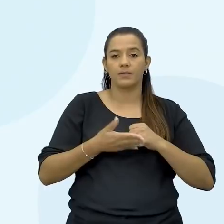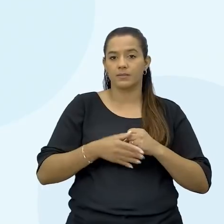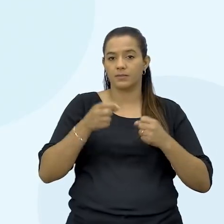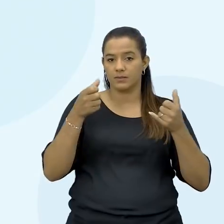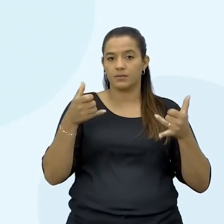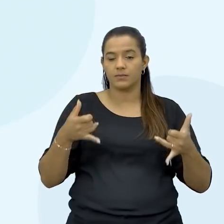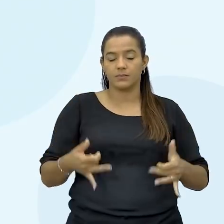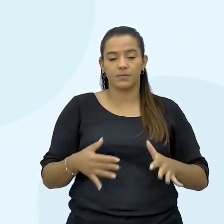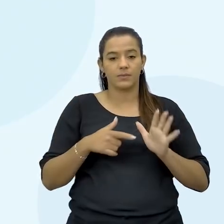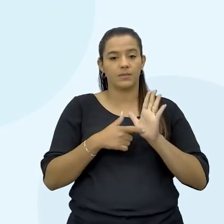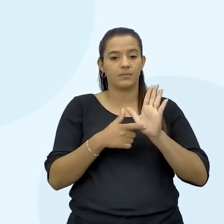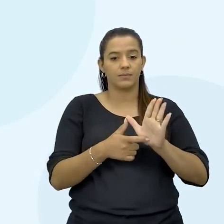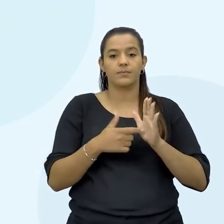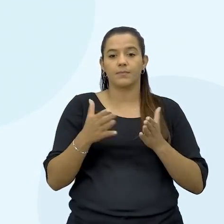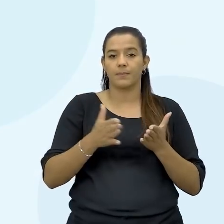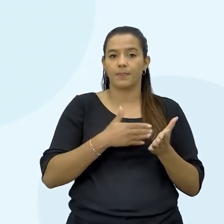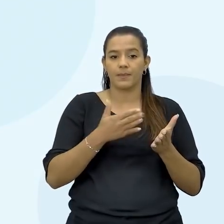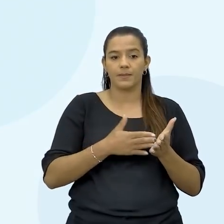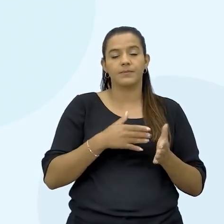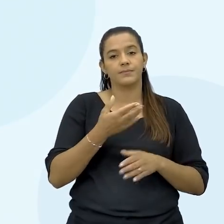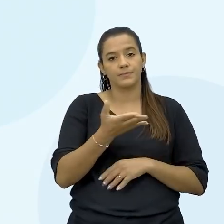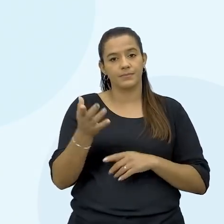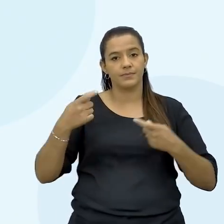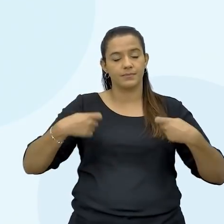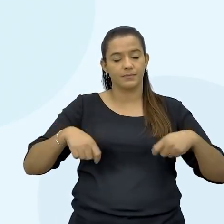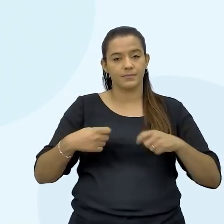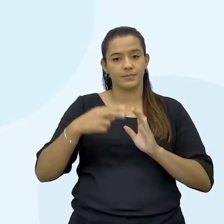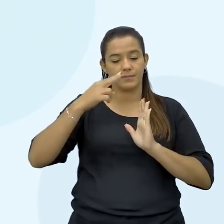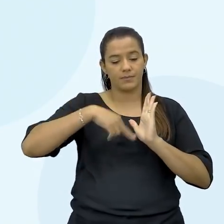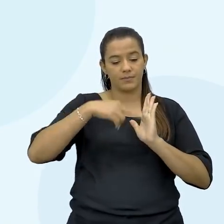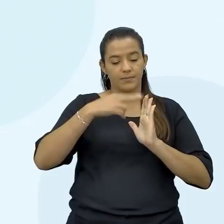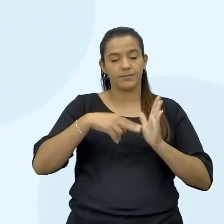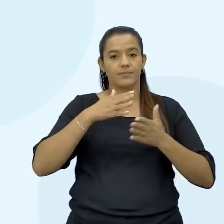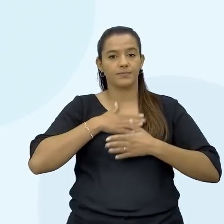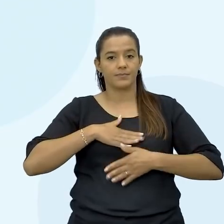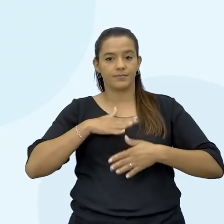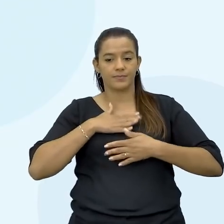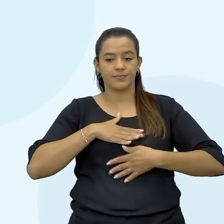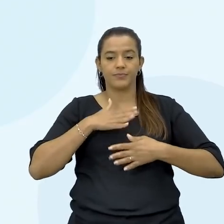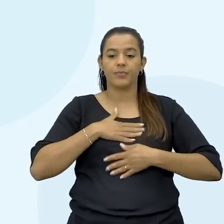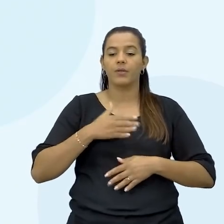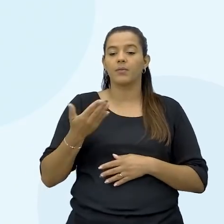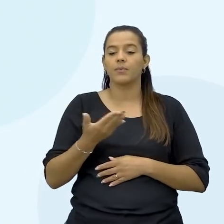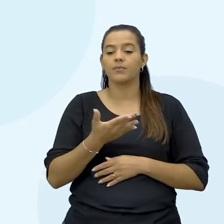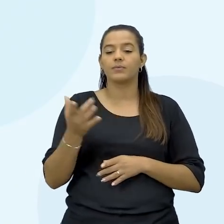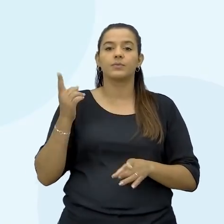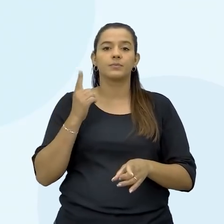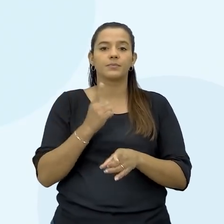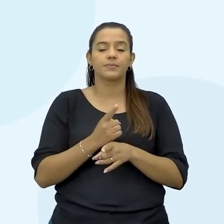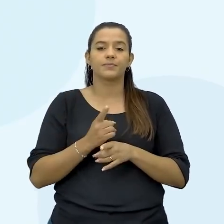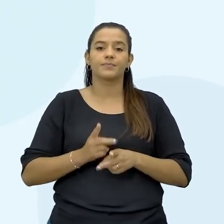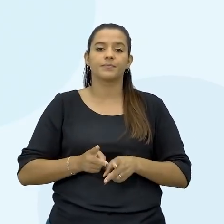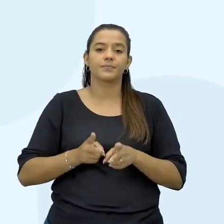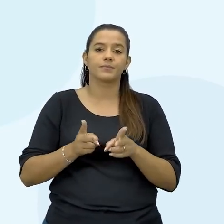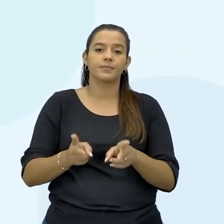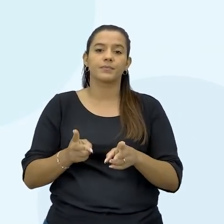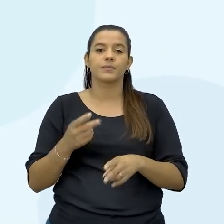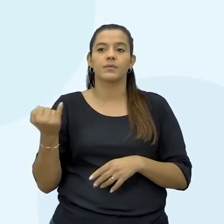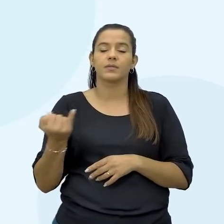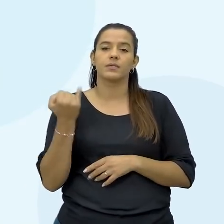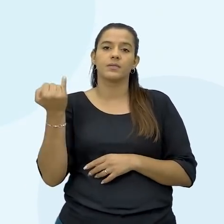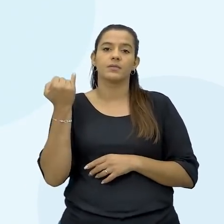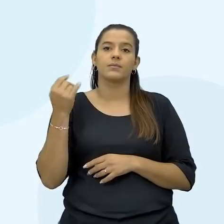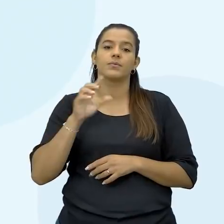mapa. Vale a pena, professor, dar uma lida com cuidado nesse material para poder se apropriar